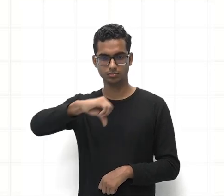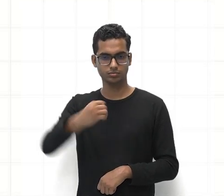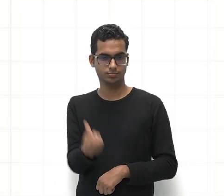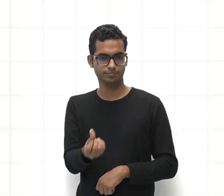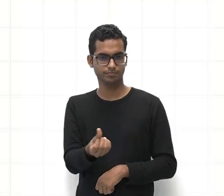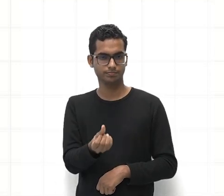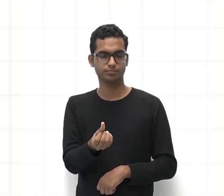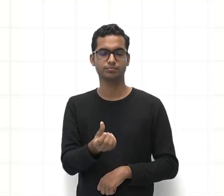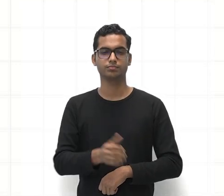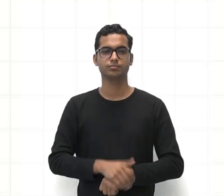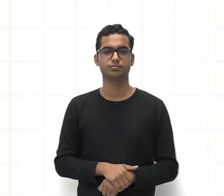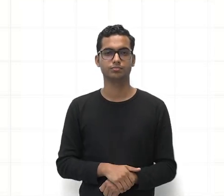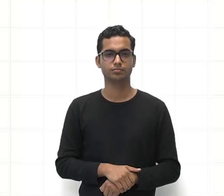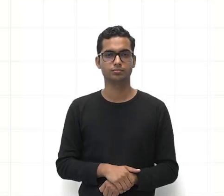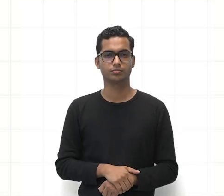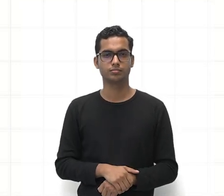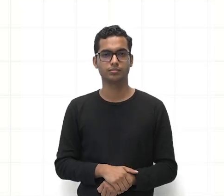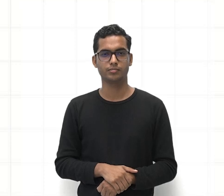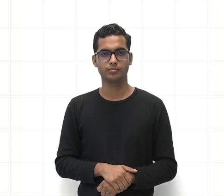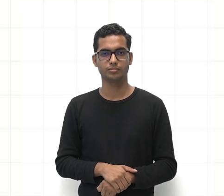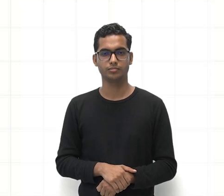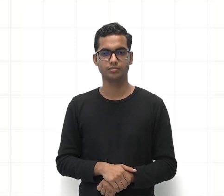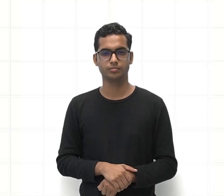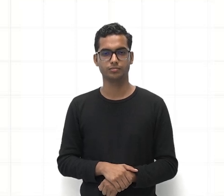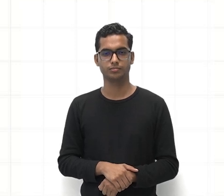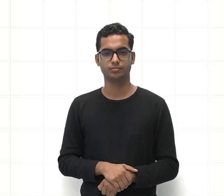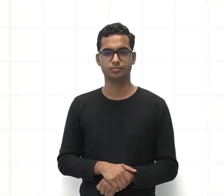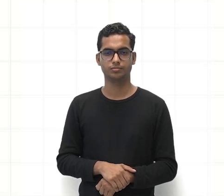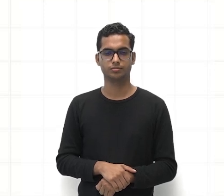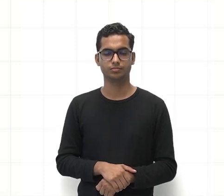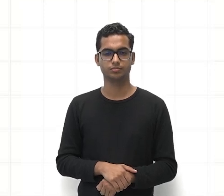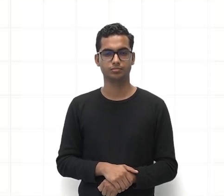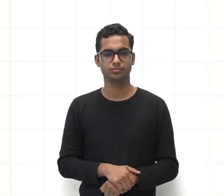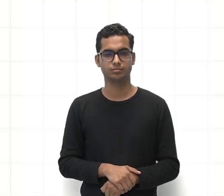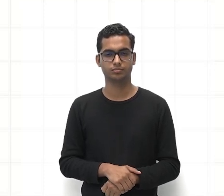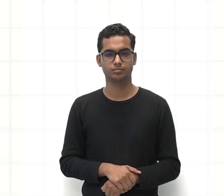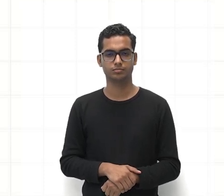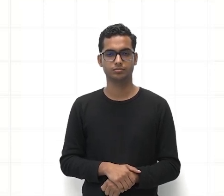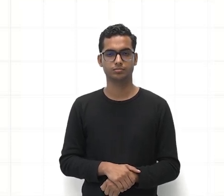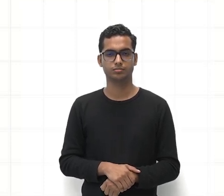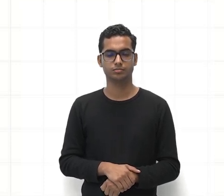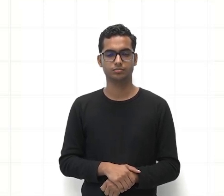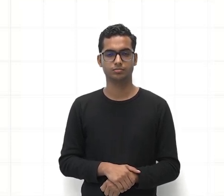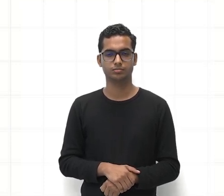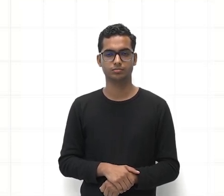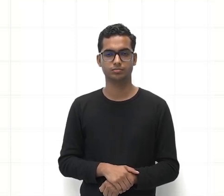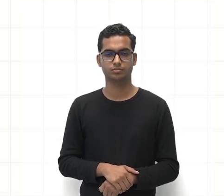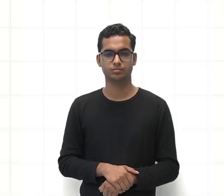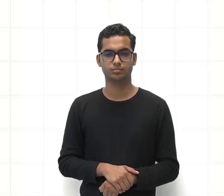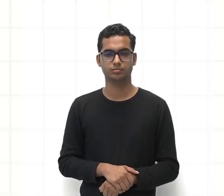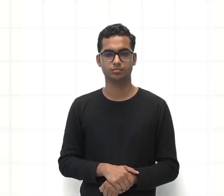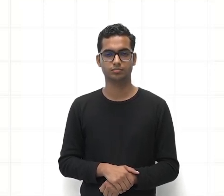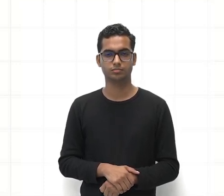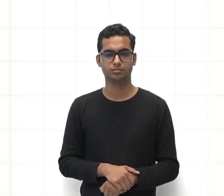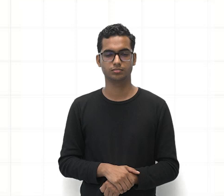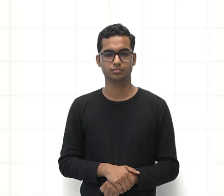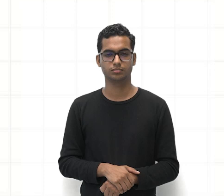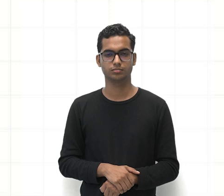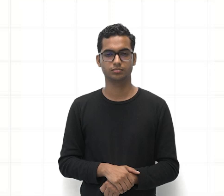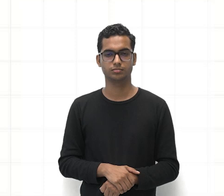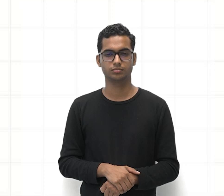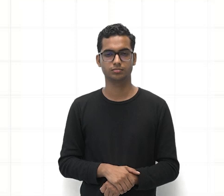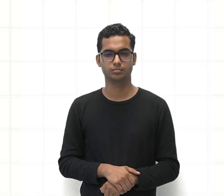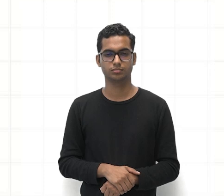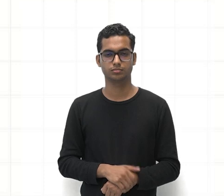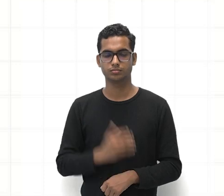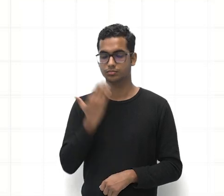2,0196. Então, para critério de resolução, né, nós vamos arredondar aqui, ó, a casa